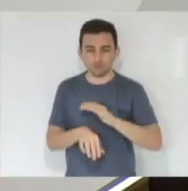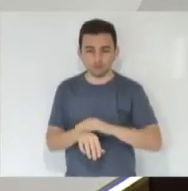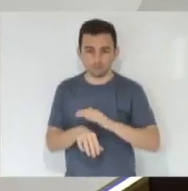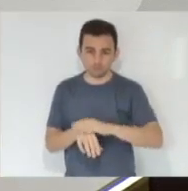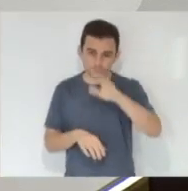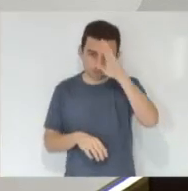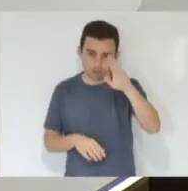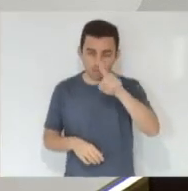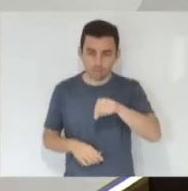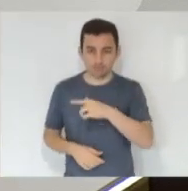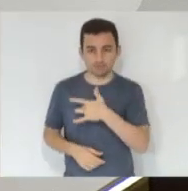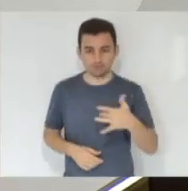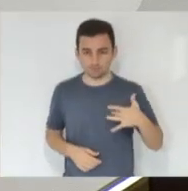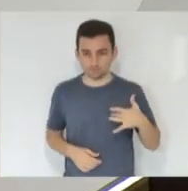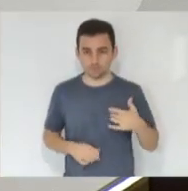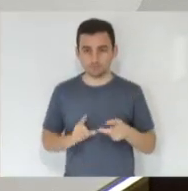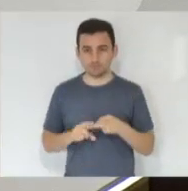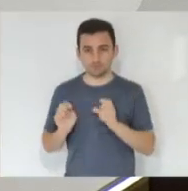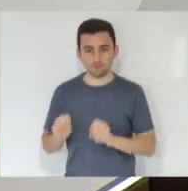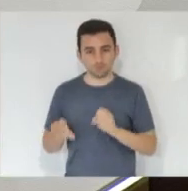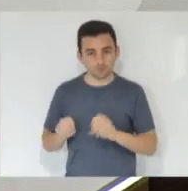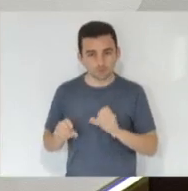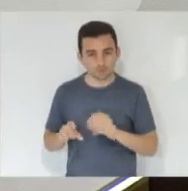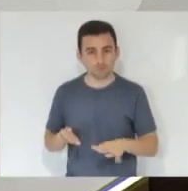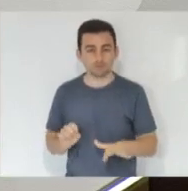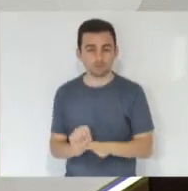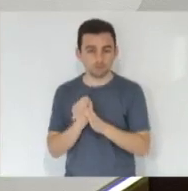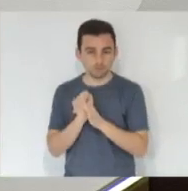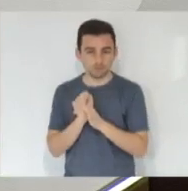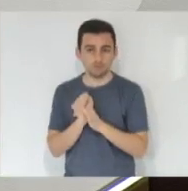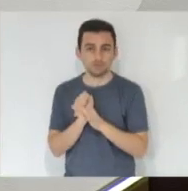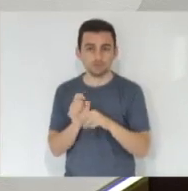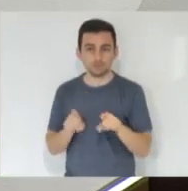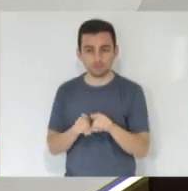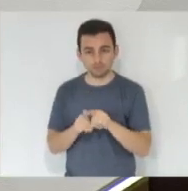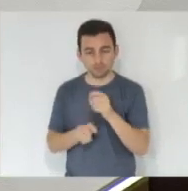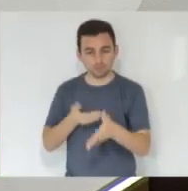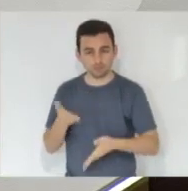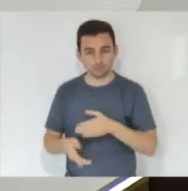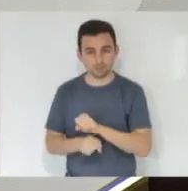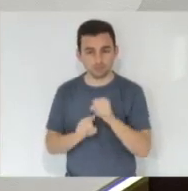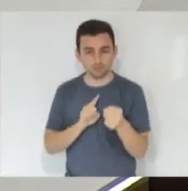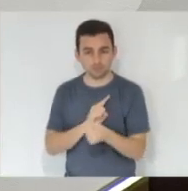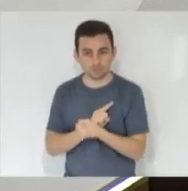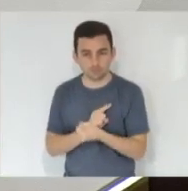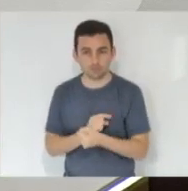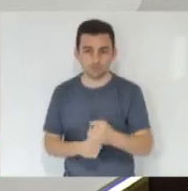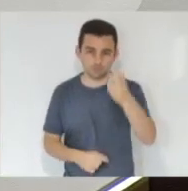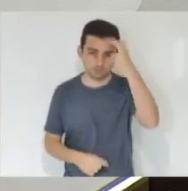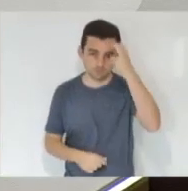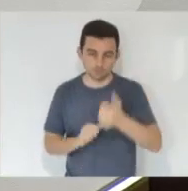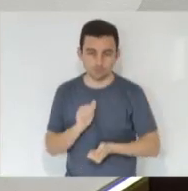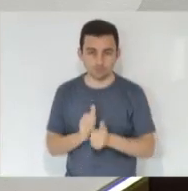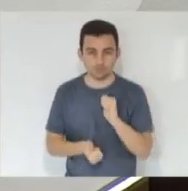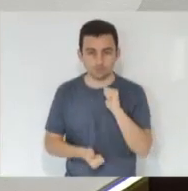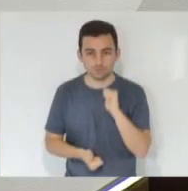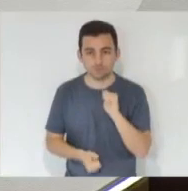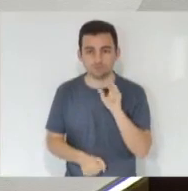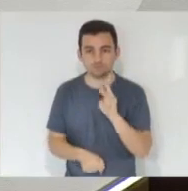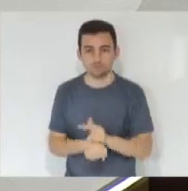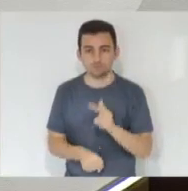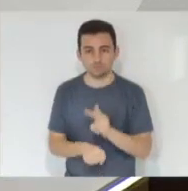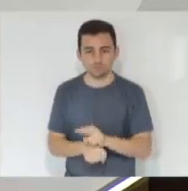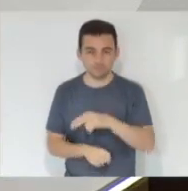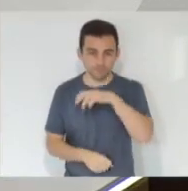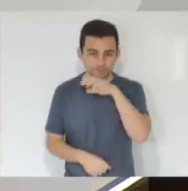como saúde, educação, segurança, assistência social, cultura, desporto, proteção aos